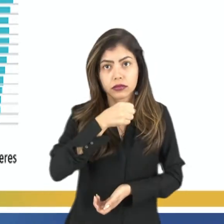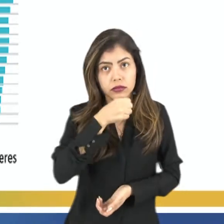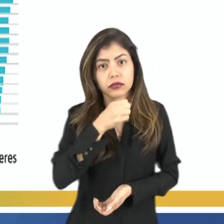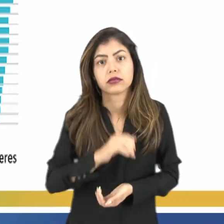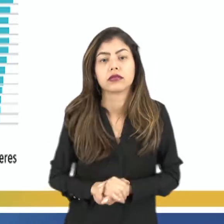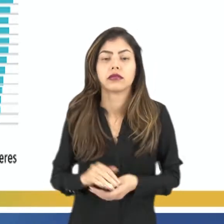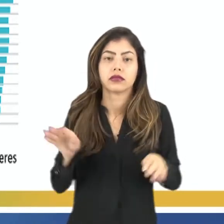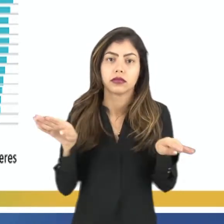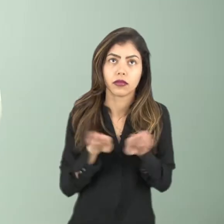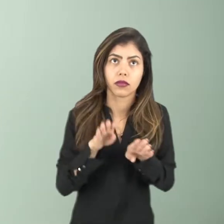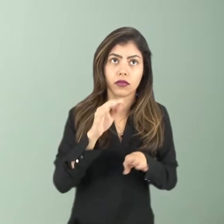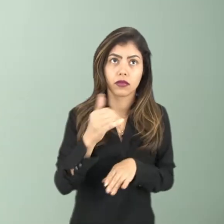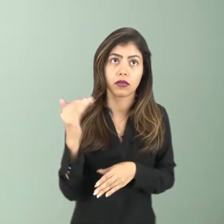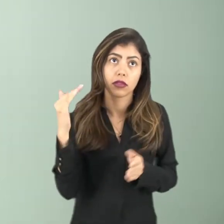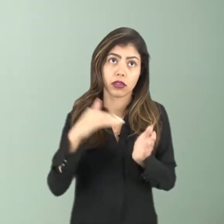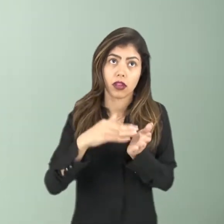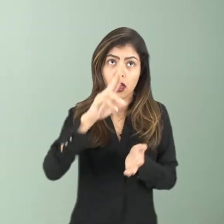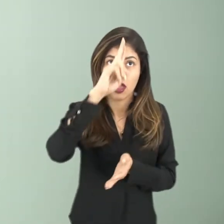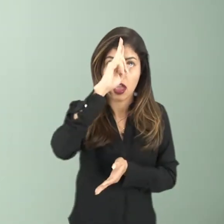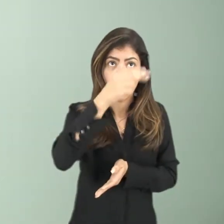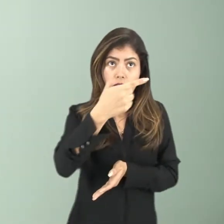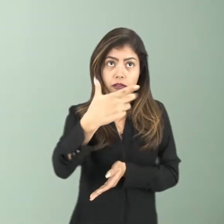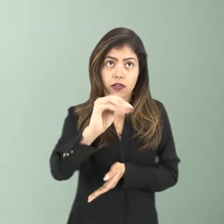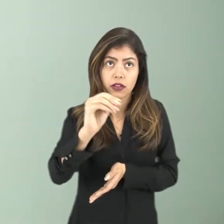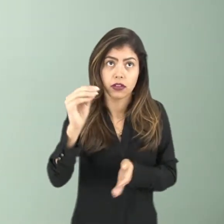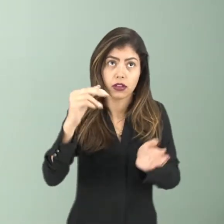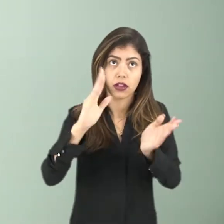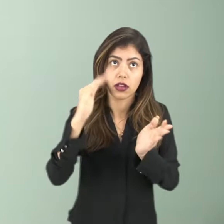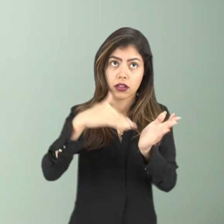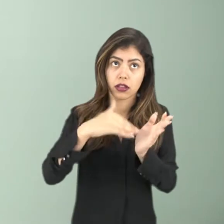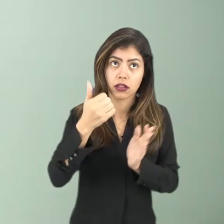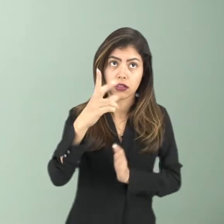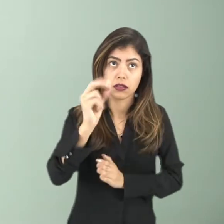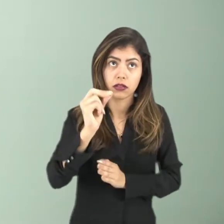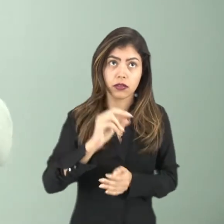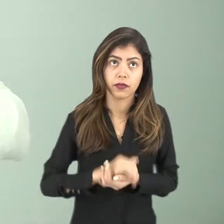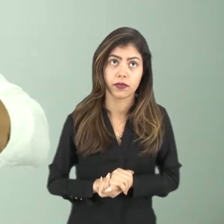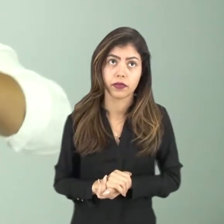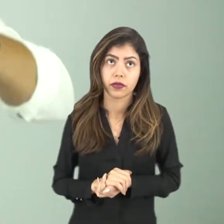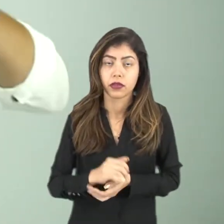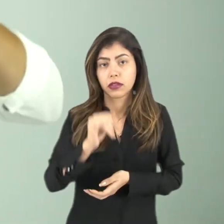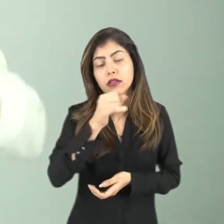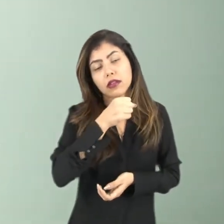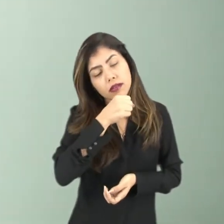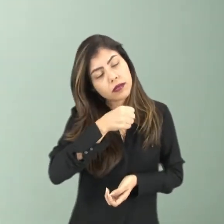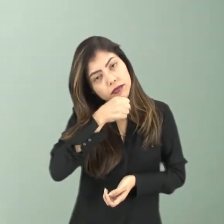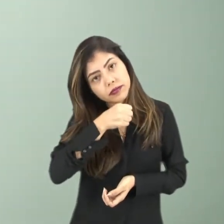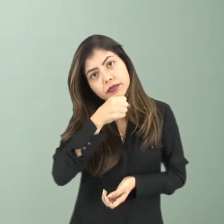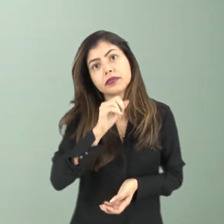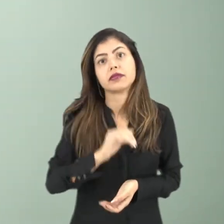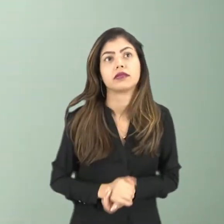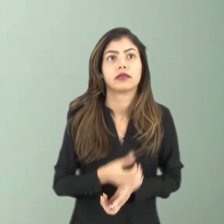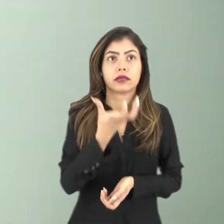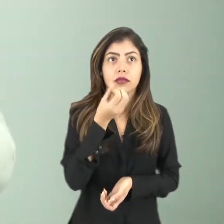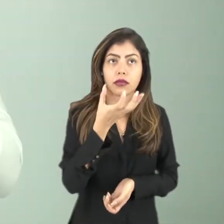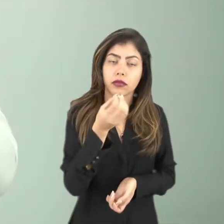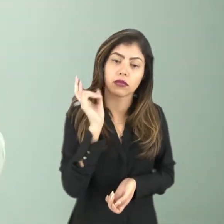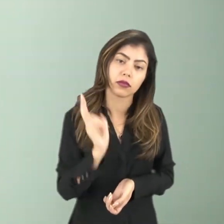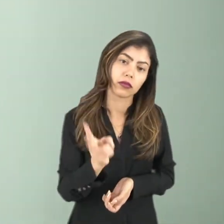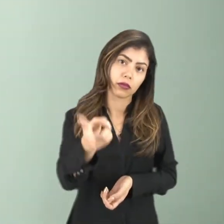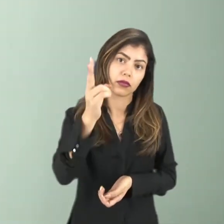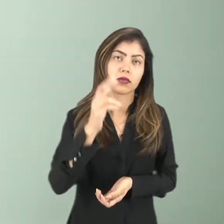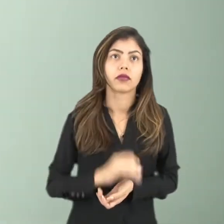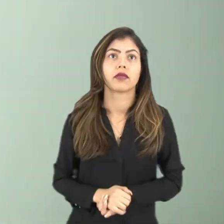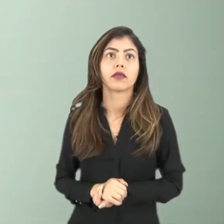os adultos de 20 a 59 anos e os idosos de 60 anos em diante. E aí, galera,